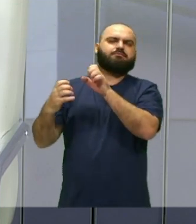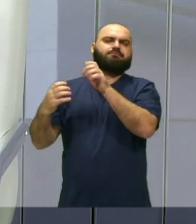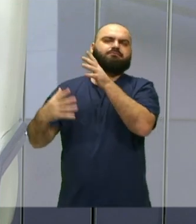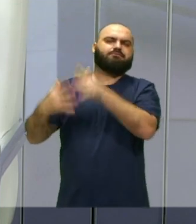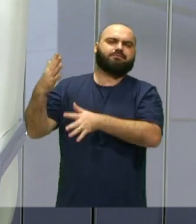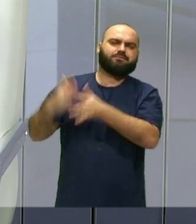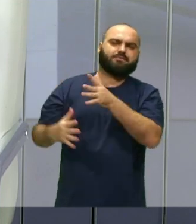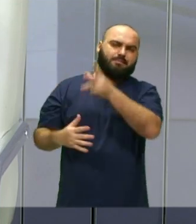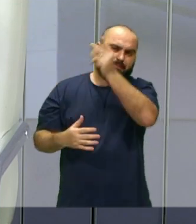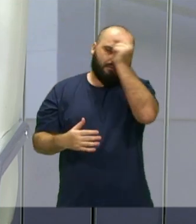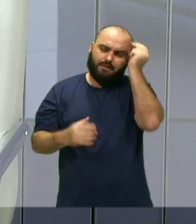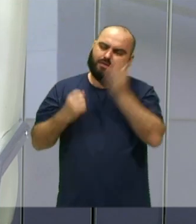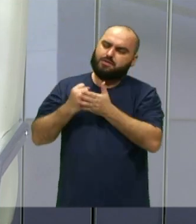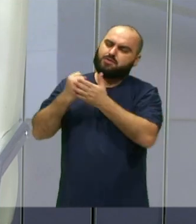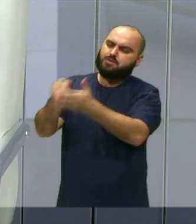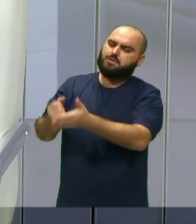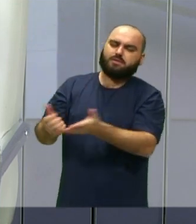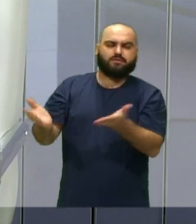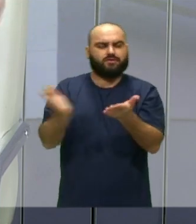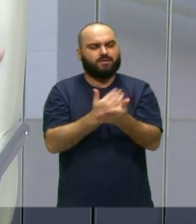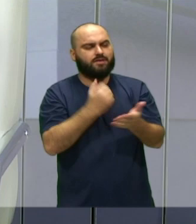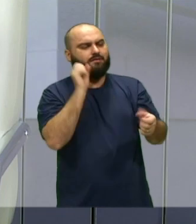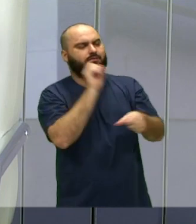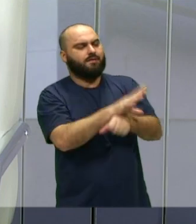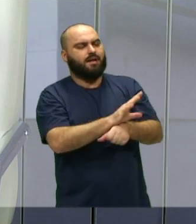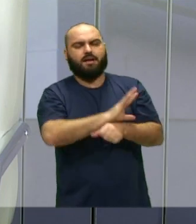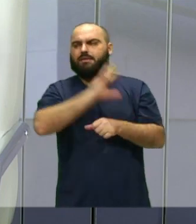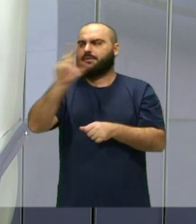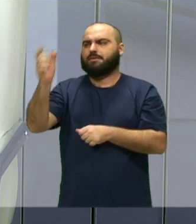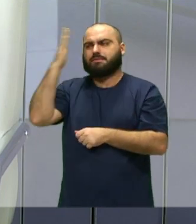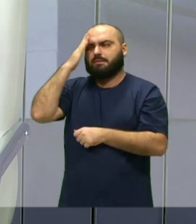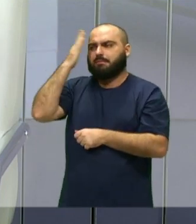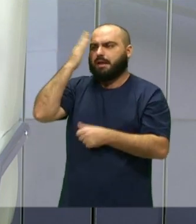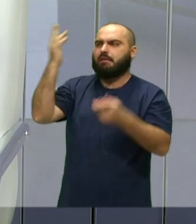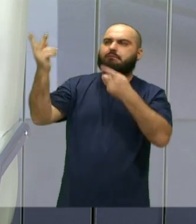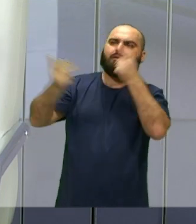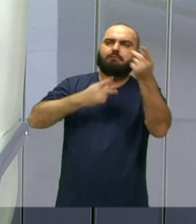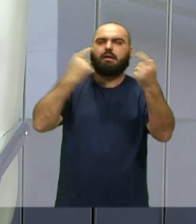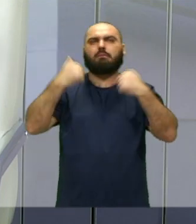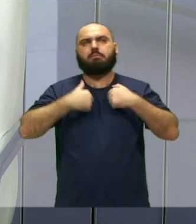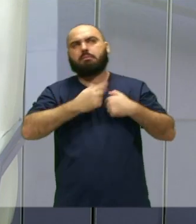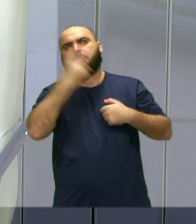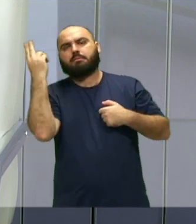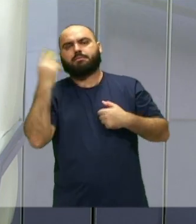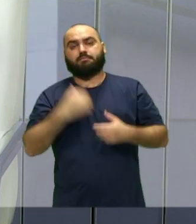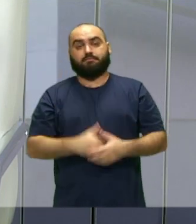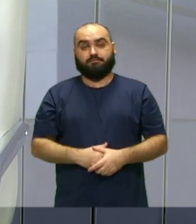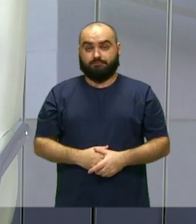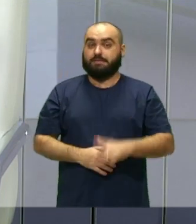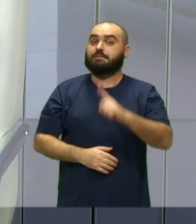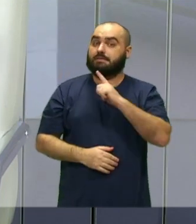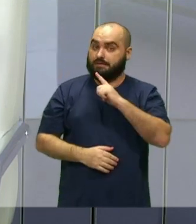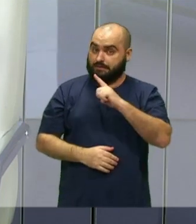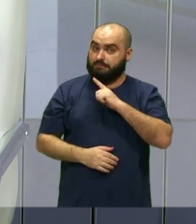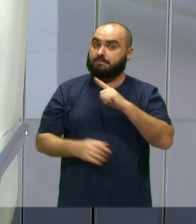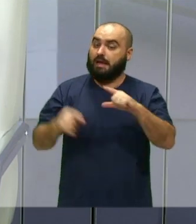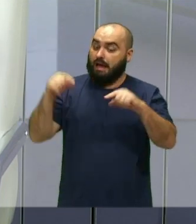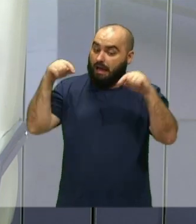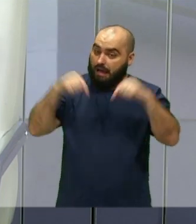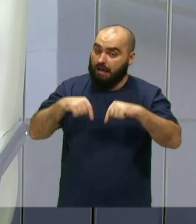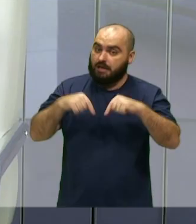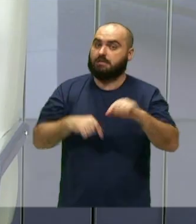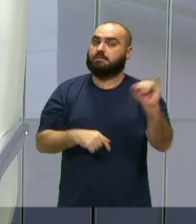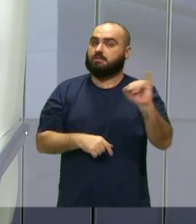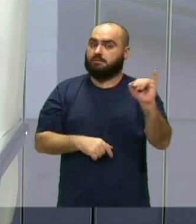comissionado, daí o prefeito vai ajudar, vai tirar do serviço, todo mundo vai ficar sabendo o que os outros vão falar. Como também nós temos casos aqui em